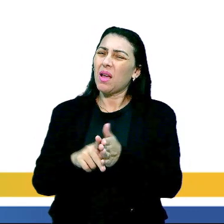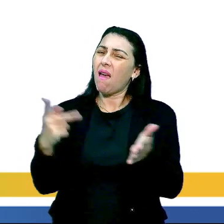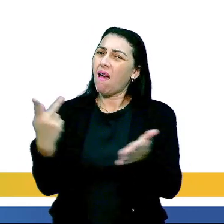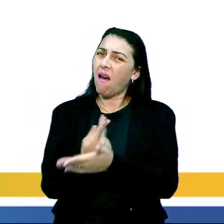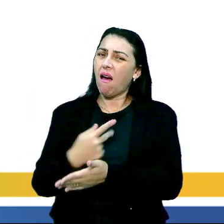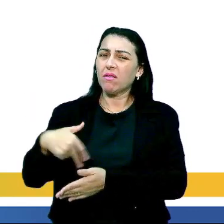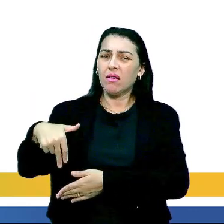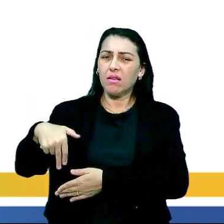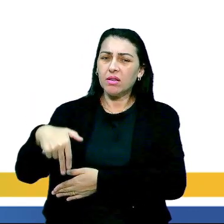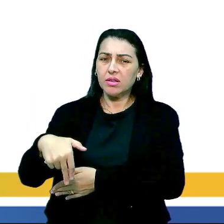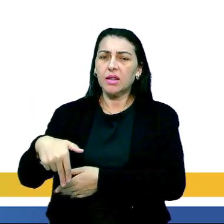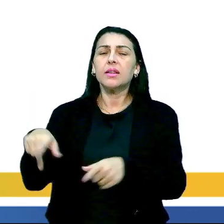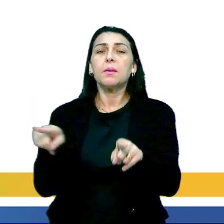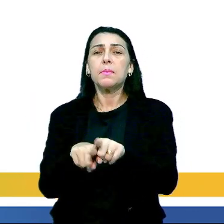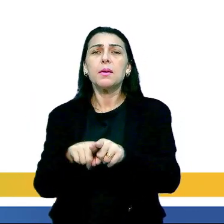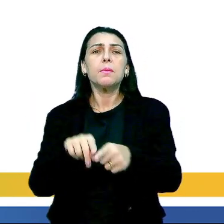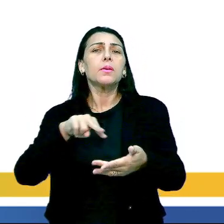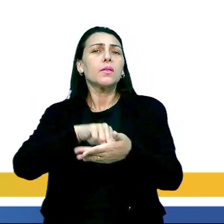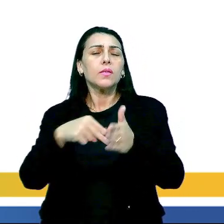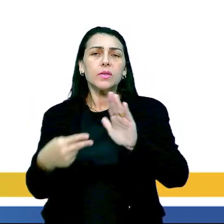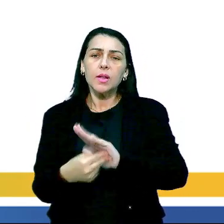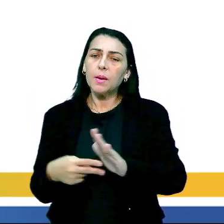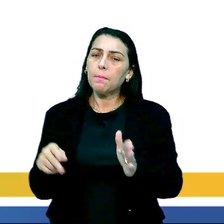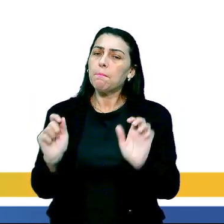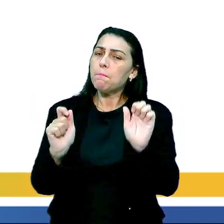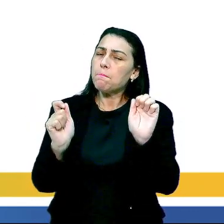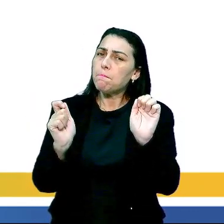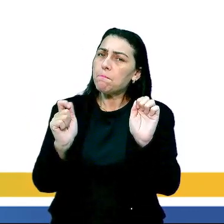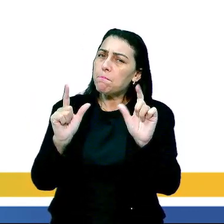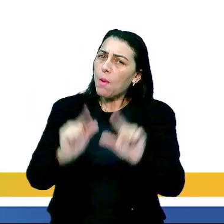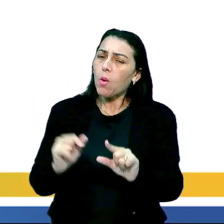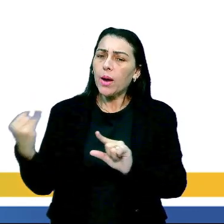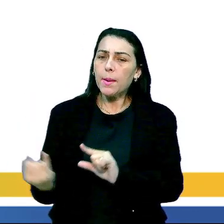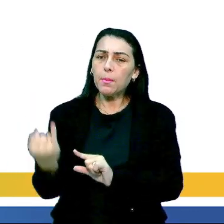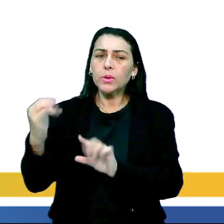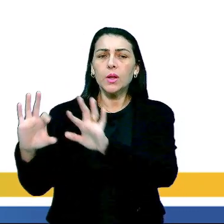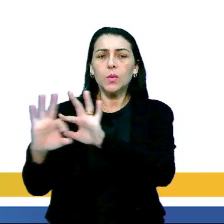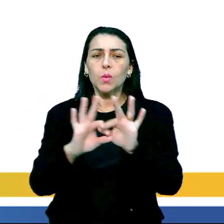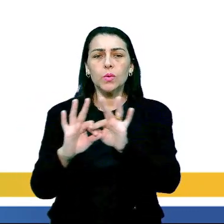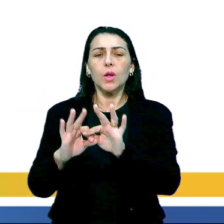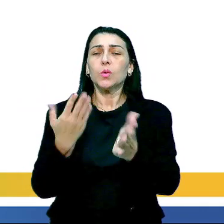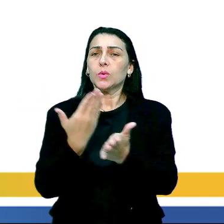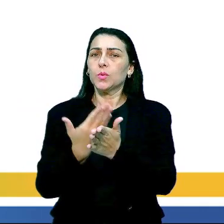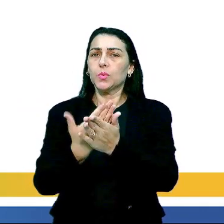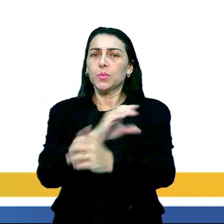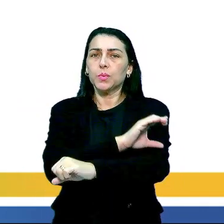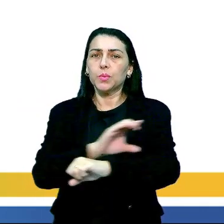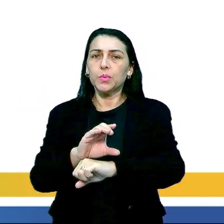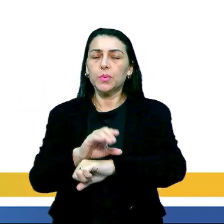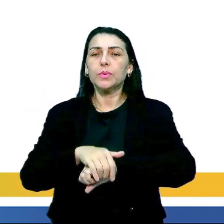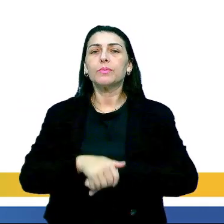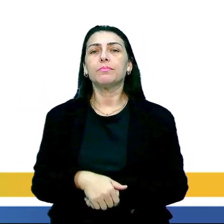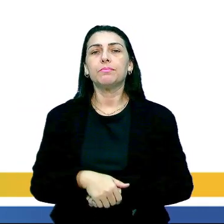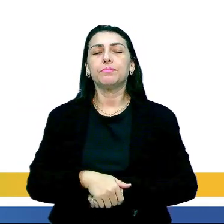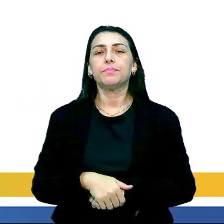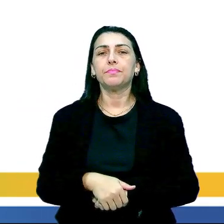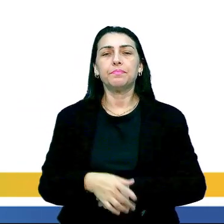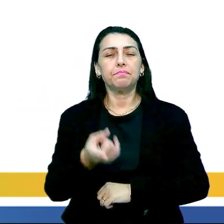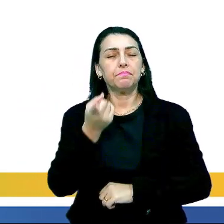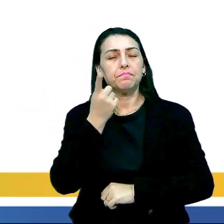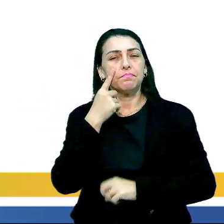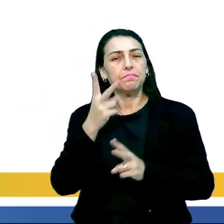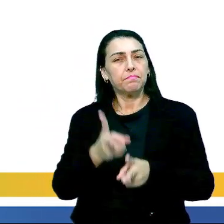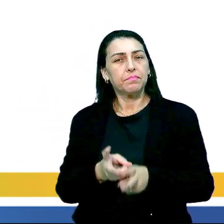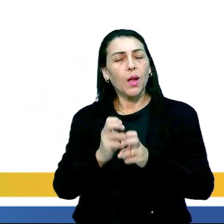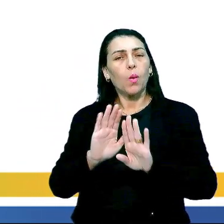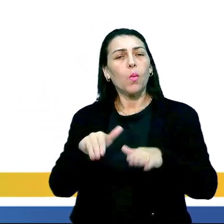forma marginal em razão de sua pouca importância no contexto dos estudos culturais. Vamos